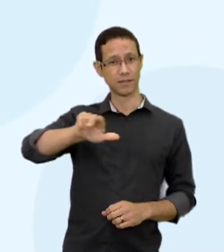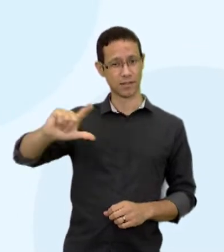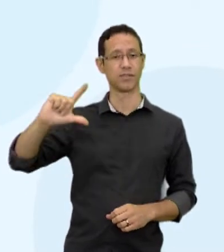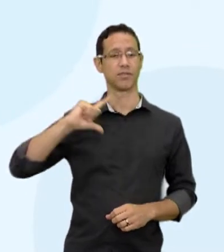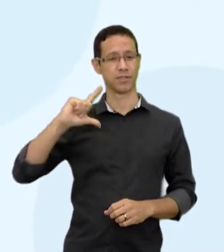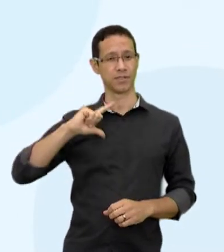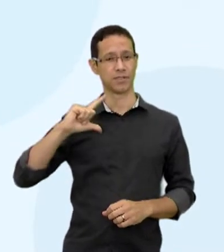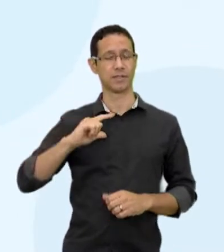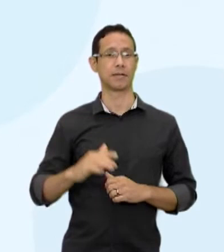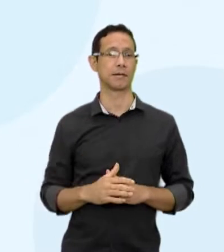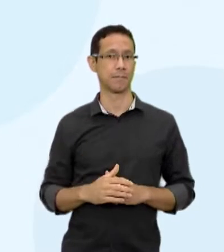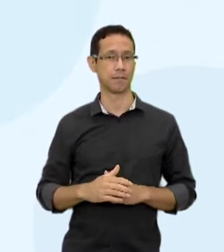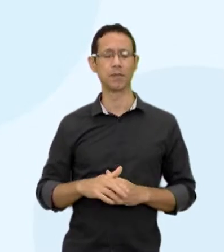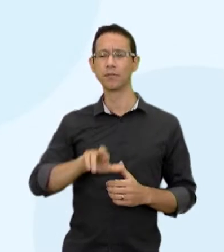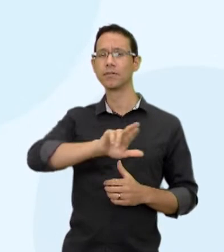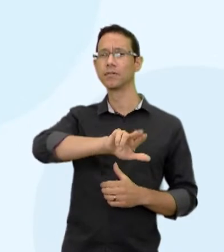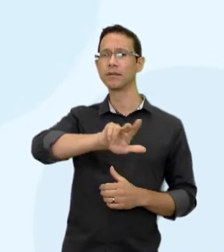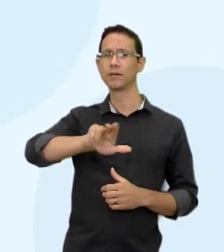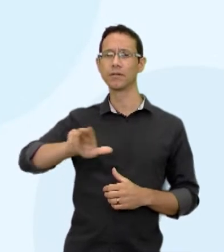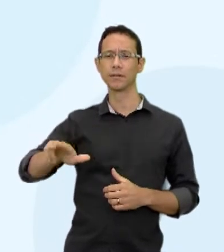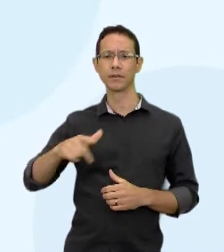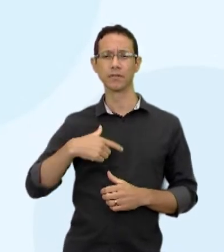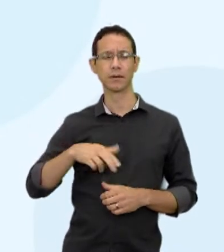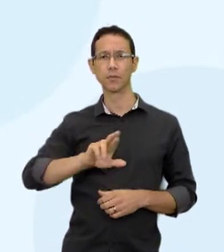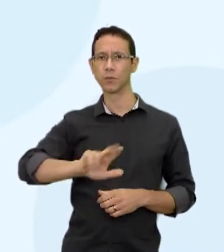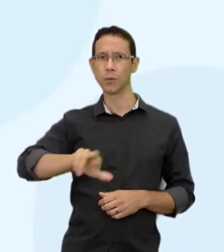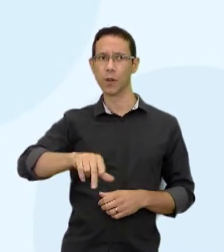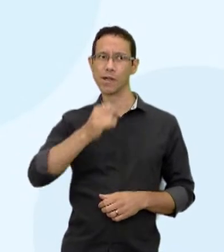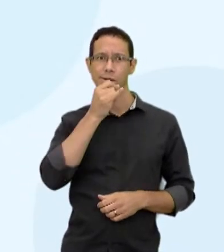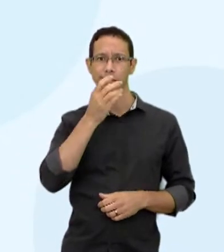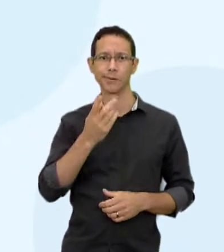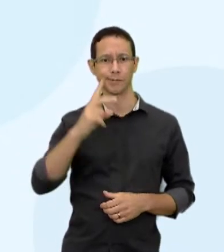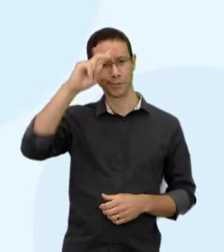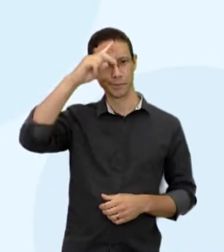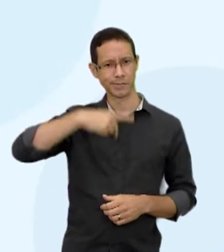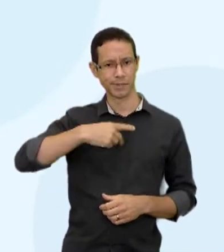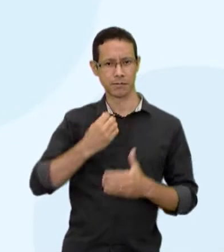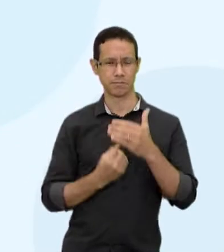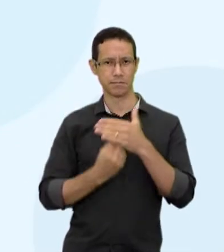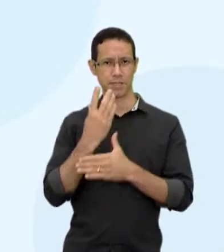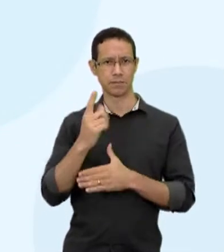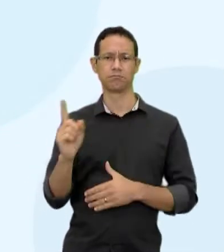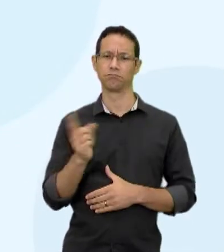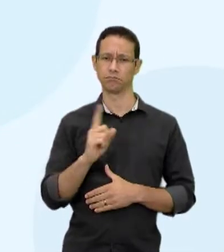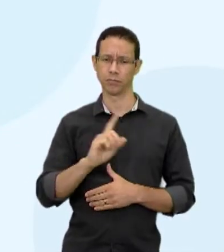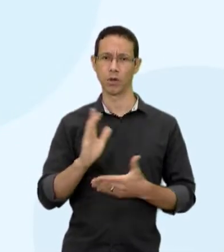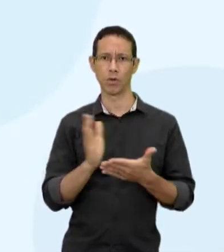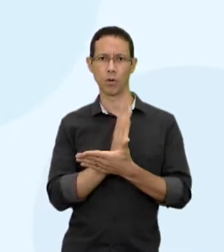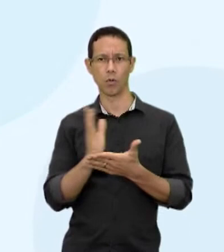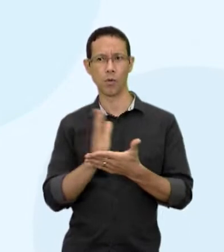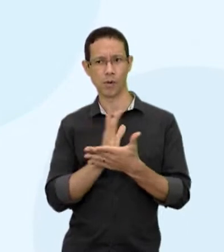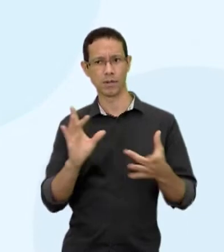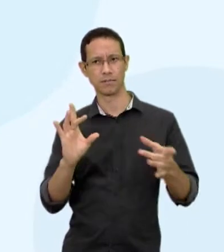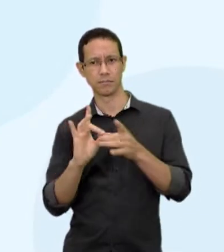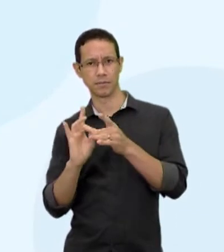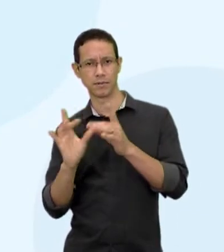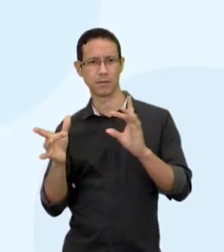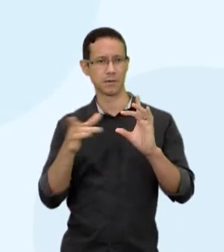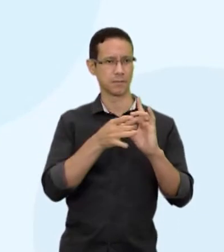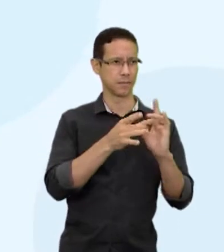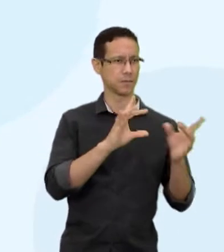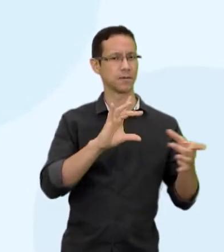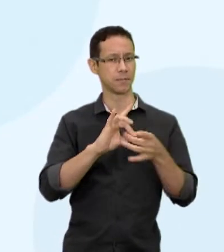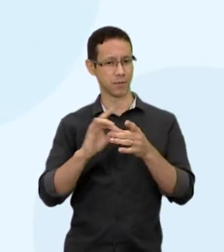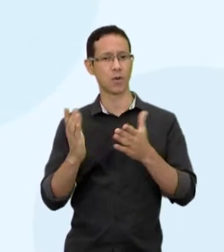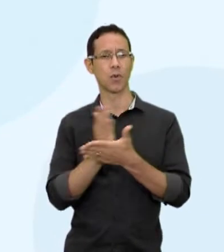É claro que essas muitas variedades não são totalmente autônomas, como umas são parentes das outras, no sentido de